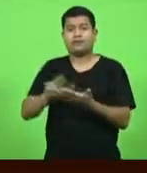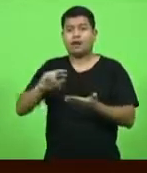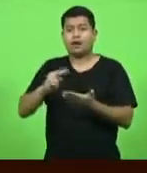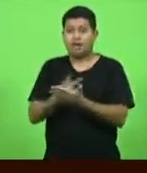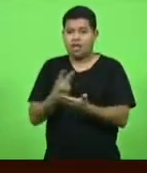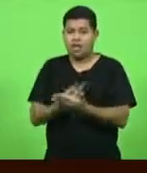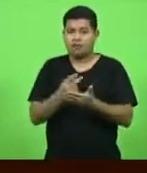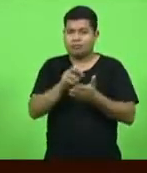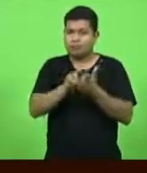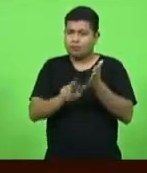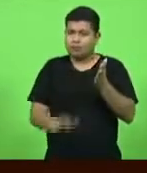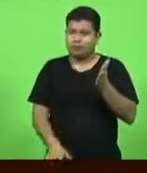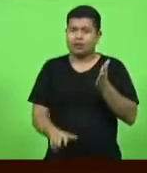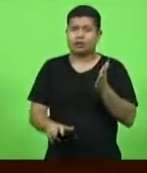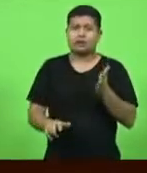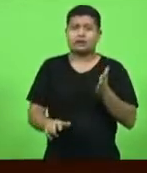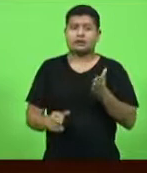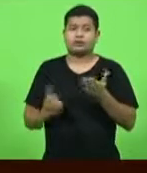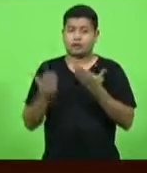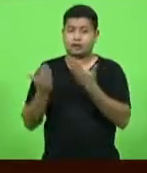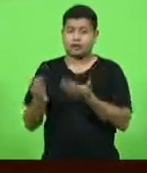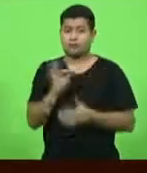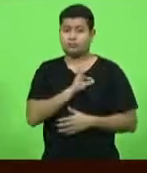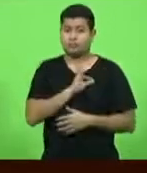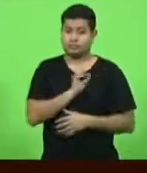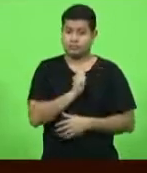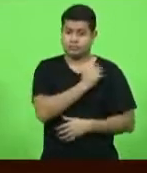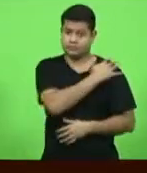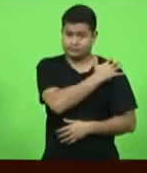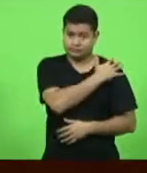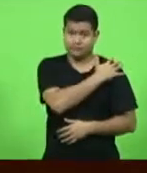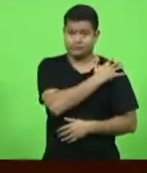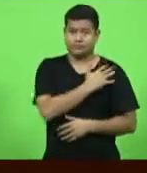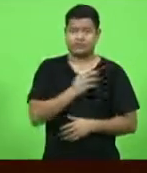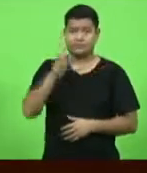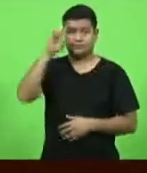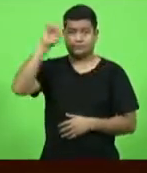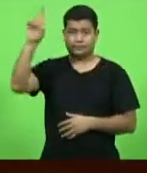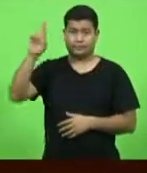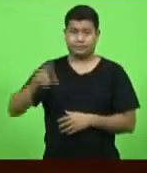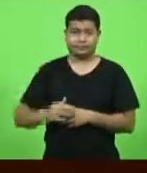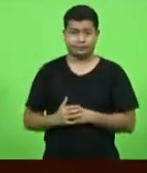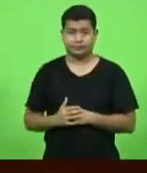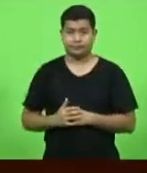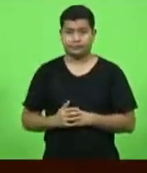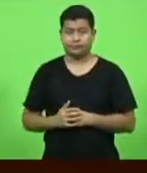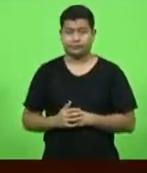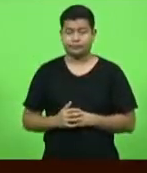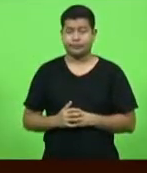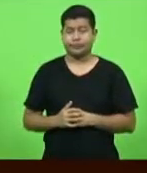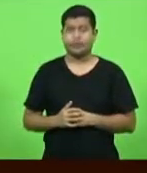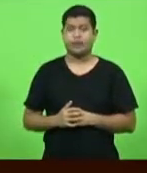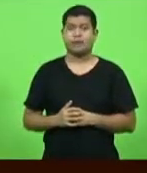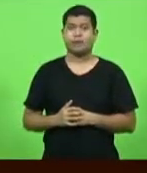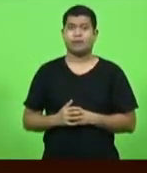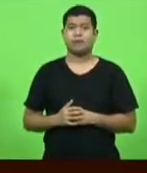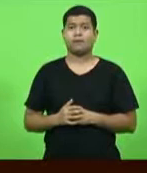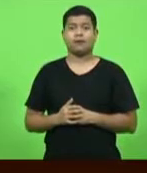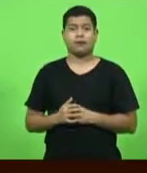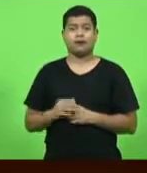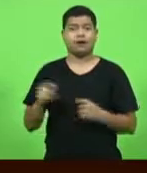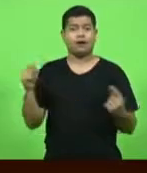cometidas pela por Ah tá pelo comando da polícia militar o som